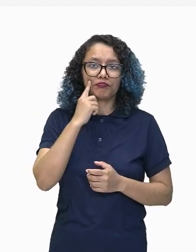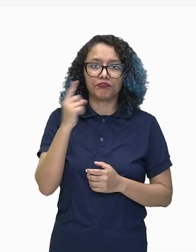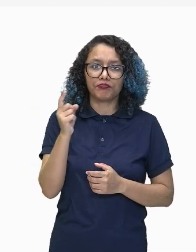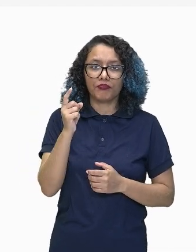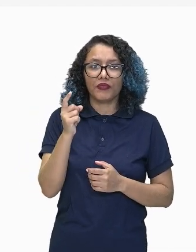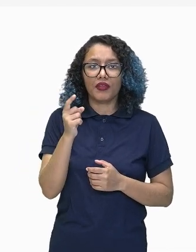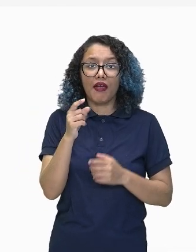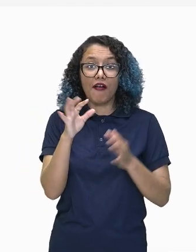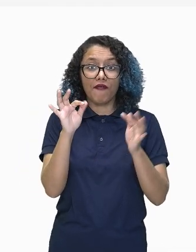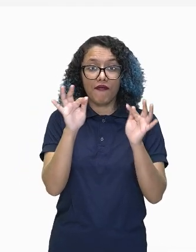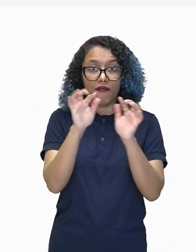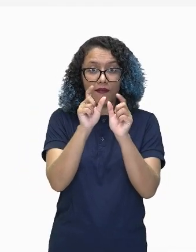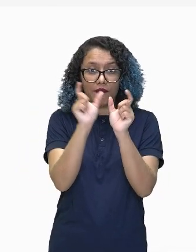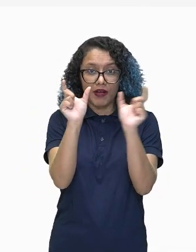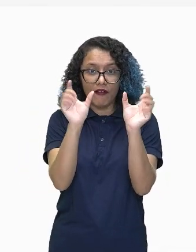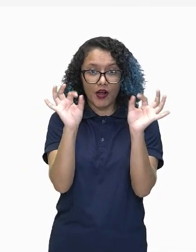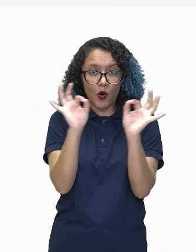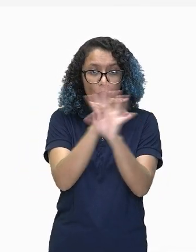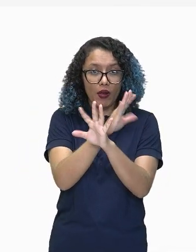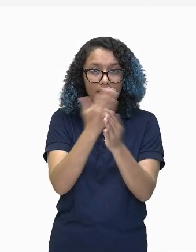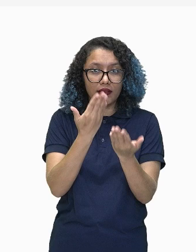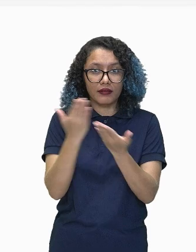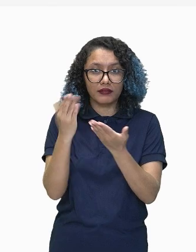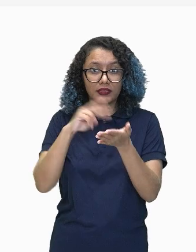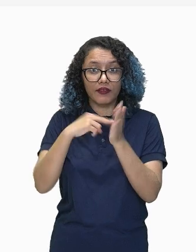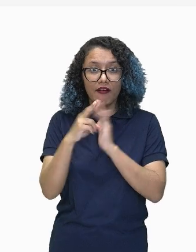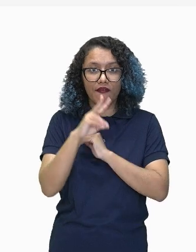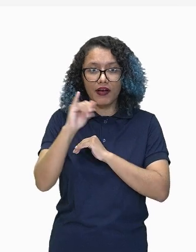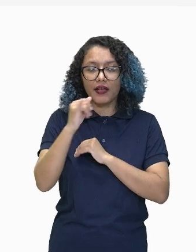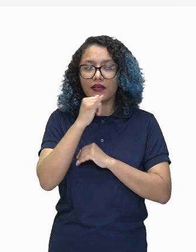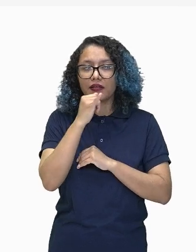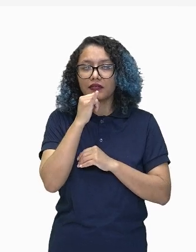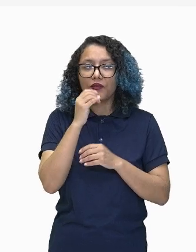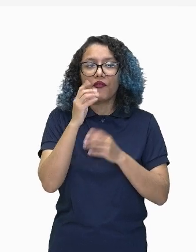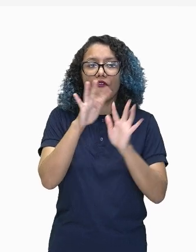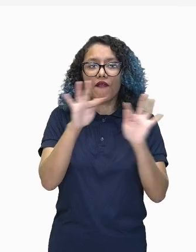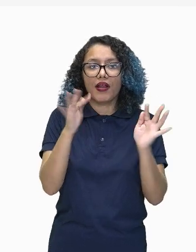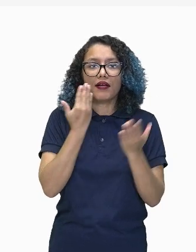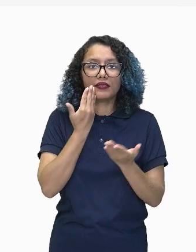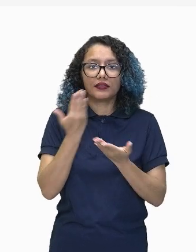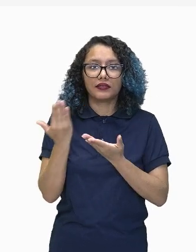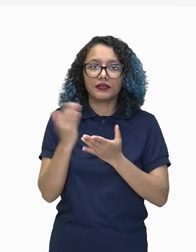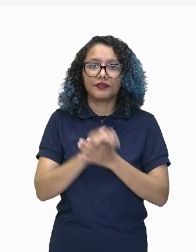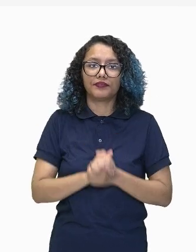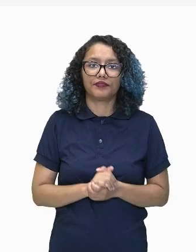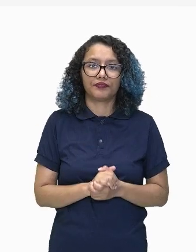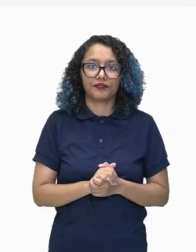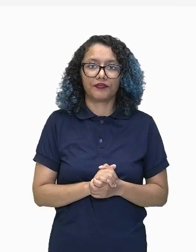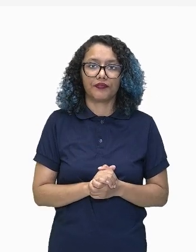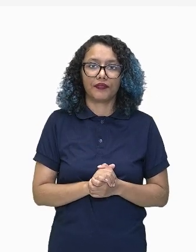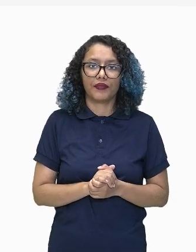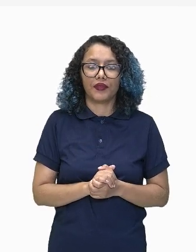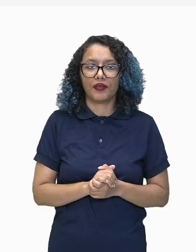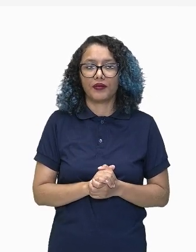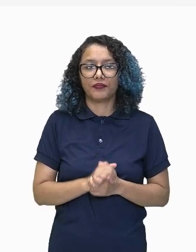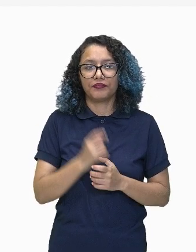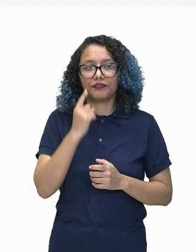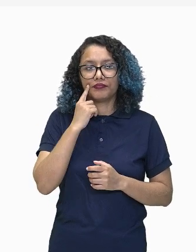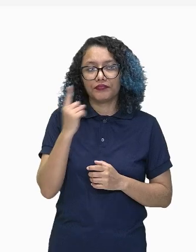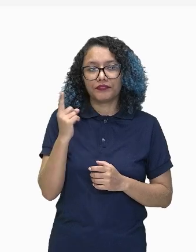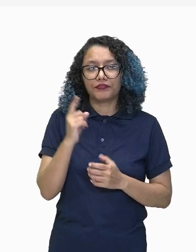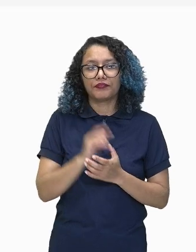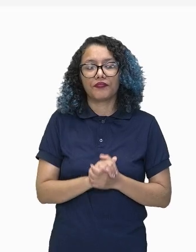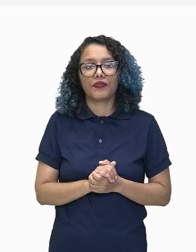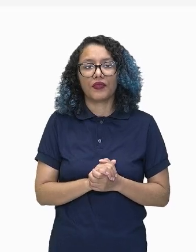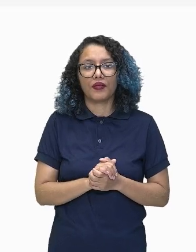que é o vai. Então, você tem um exemplo aqui numa frase, I'm gonna watch a movie tonight. Então, ao invés de você dizer I'm going